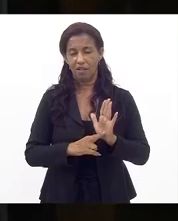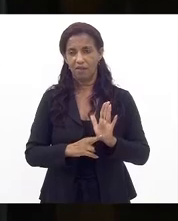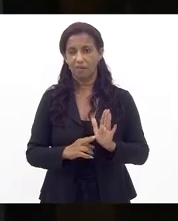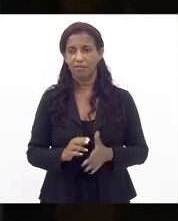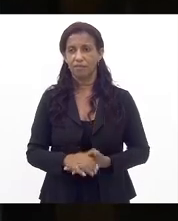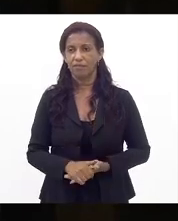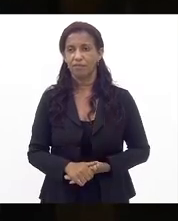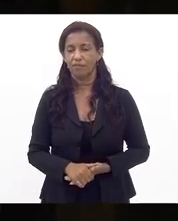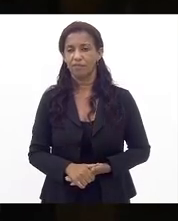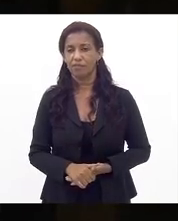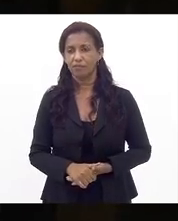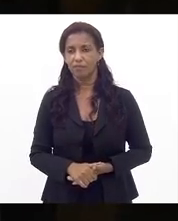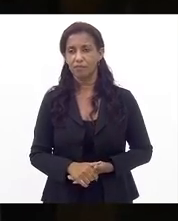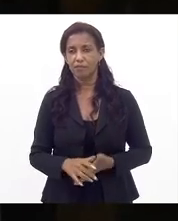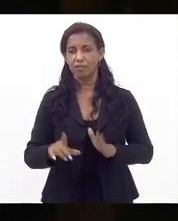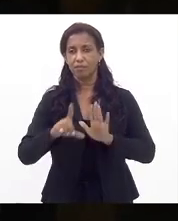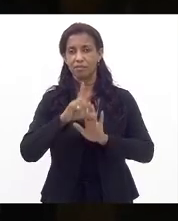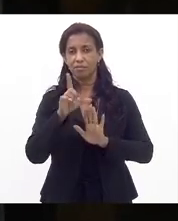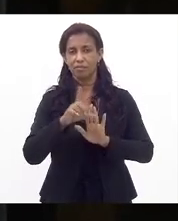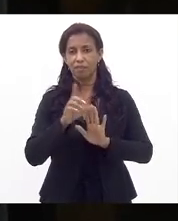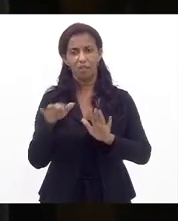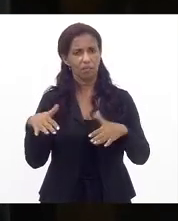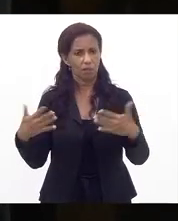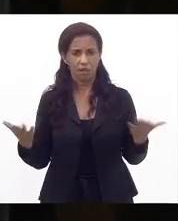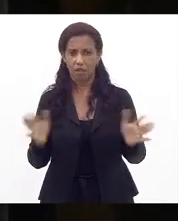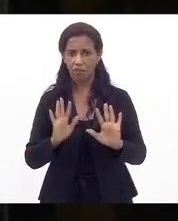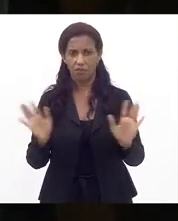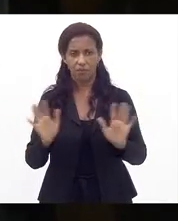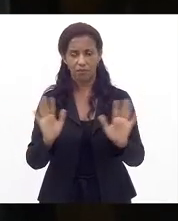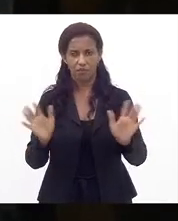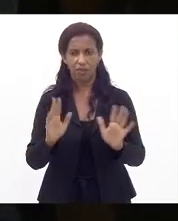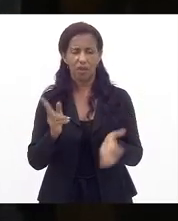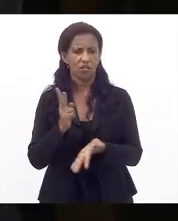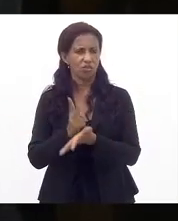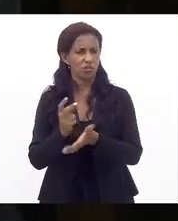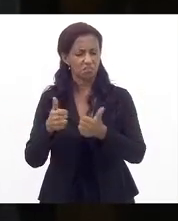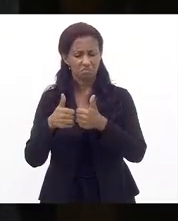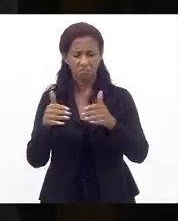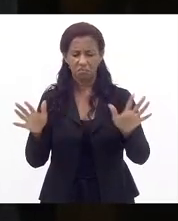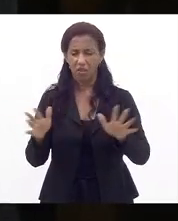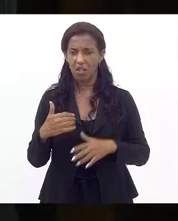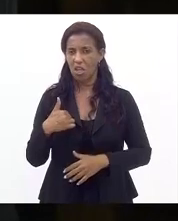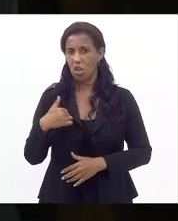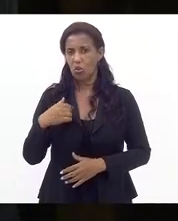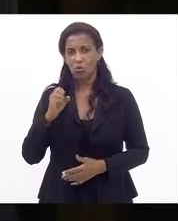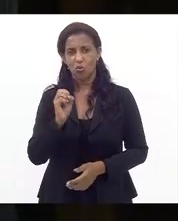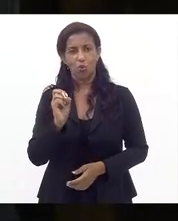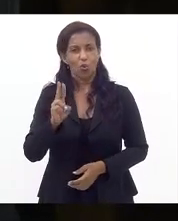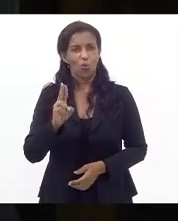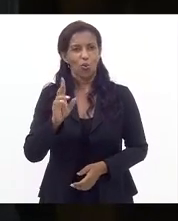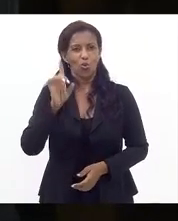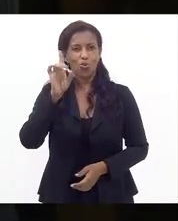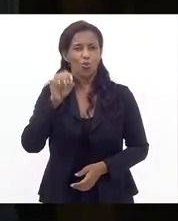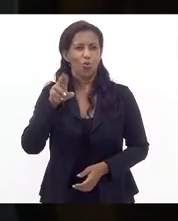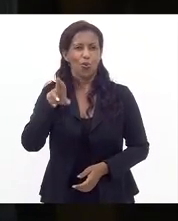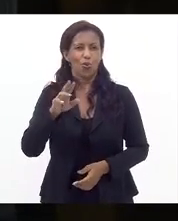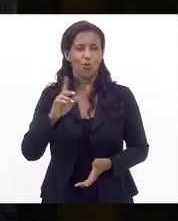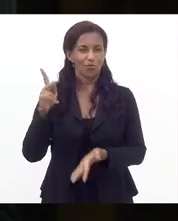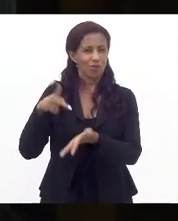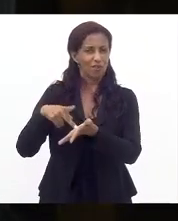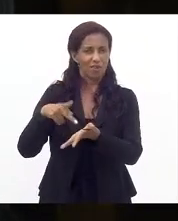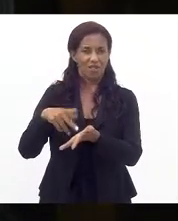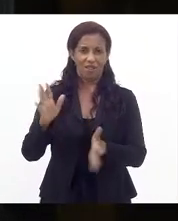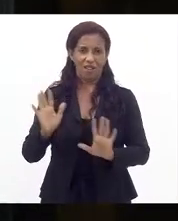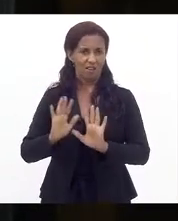está estabelecido no na legislação mas enfim a gente tá sempre aberto eu não sou dono da verdade e eu tenho